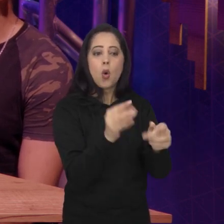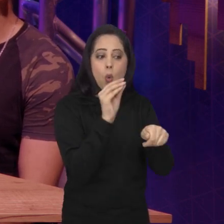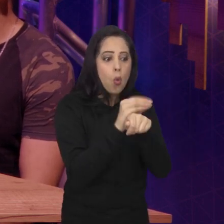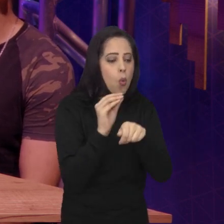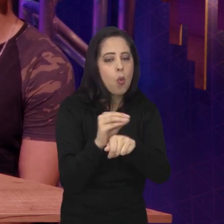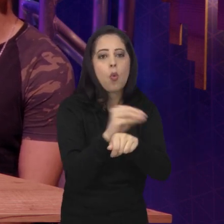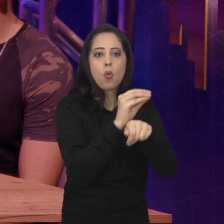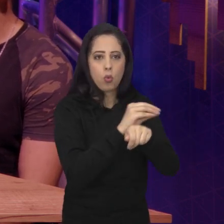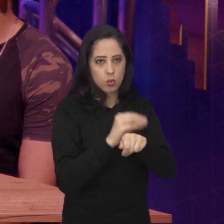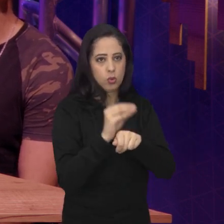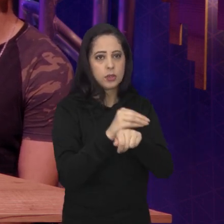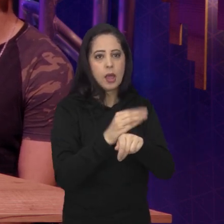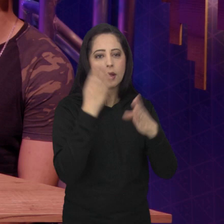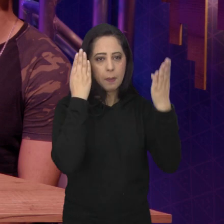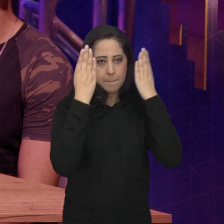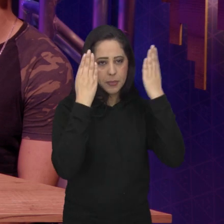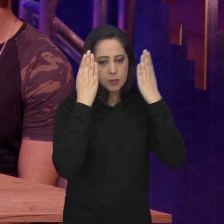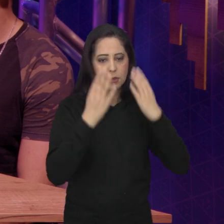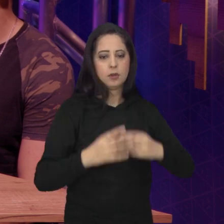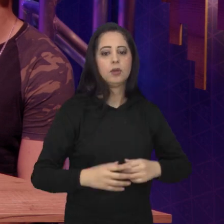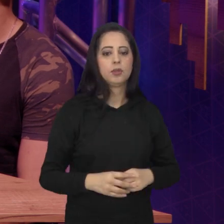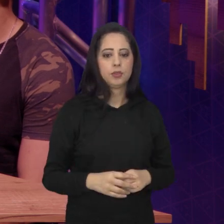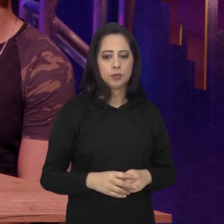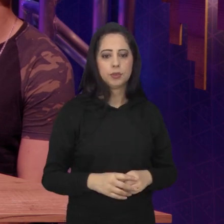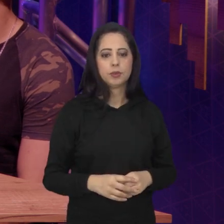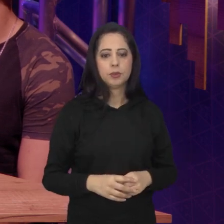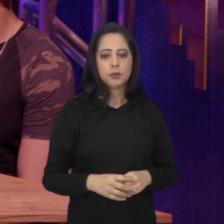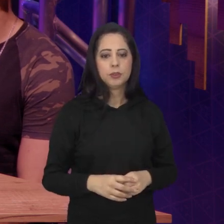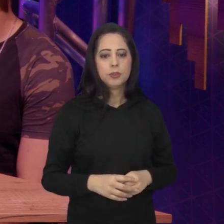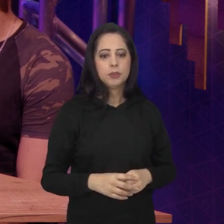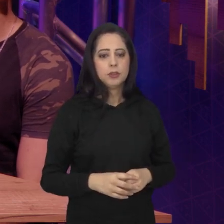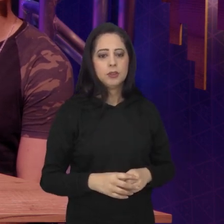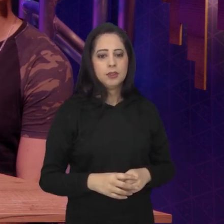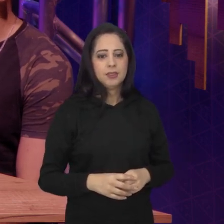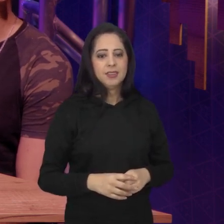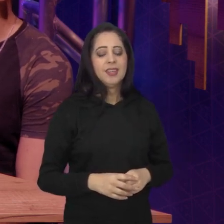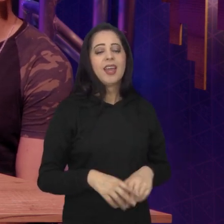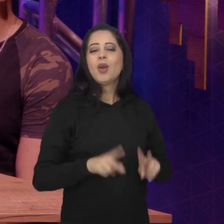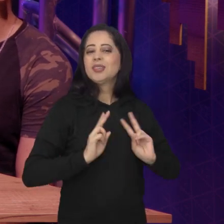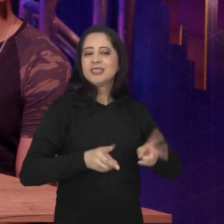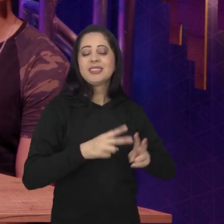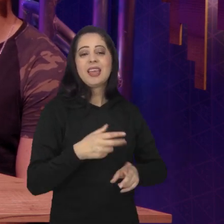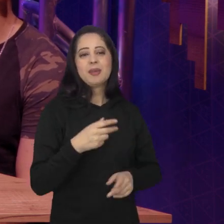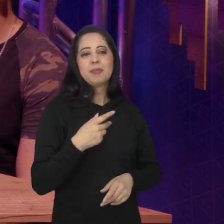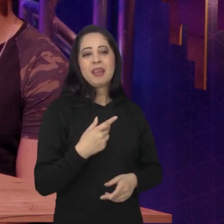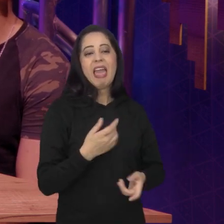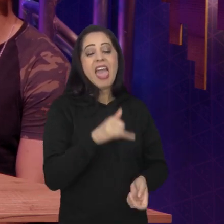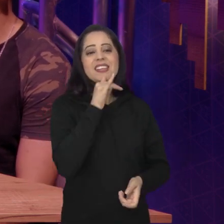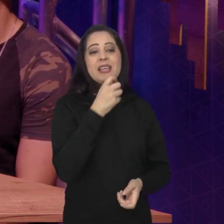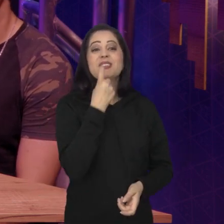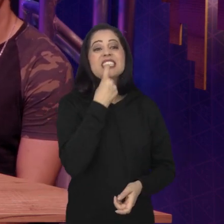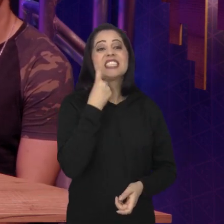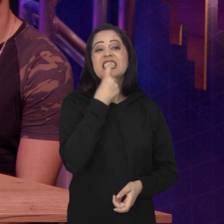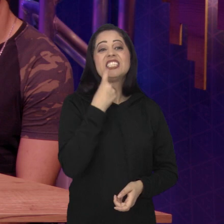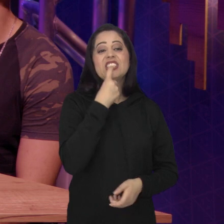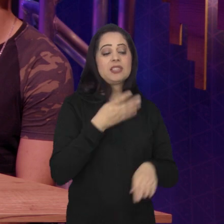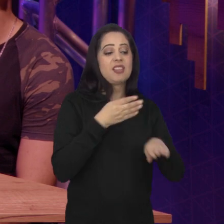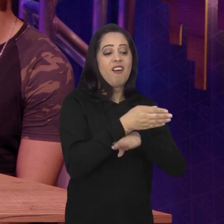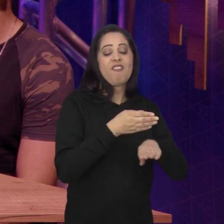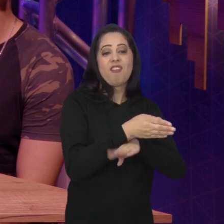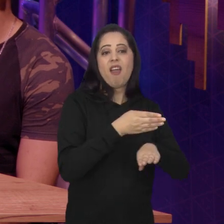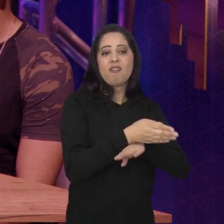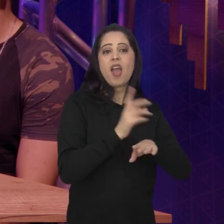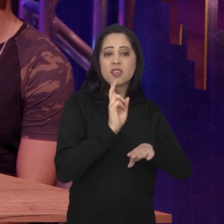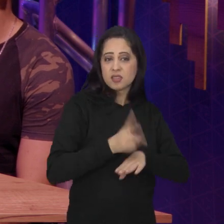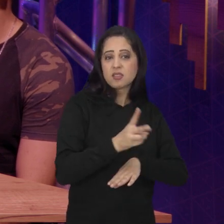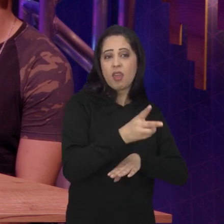de atenção e de cuidado psicológico, É, mental. E eu gosto de brincar que é igual dentista. Dentista, a gente não